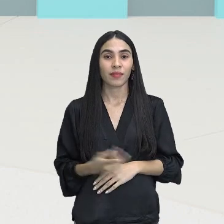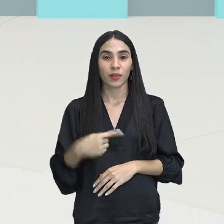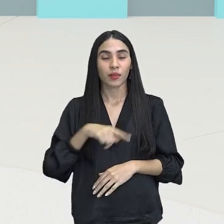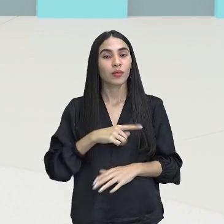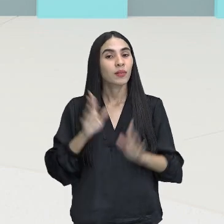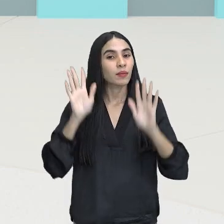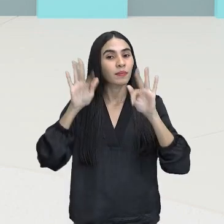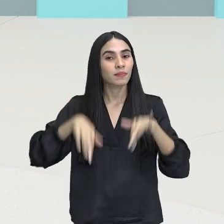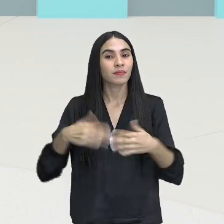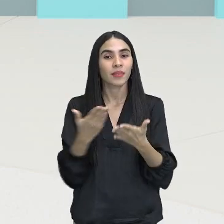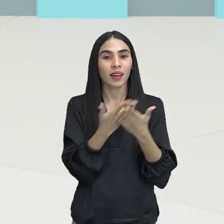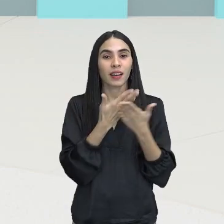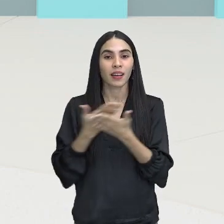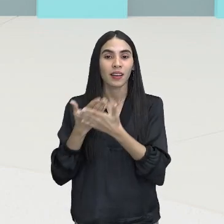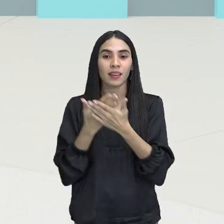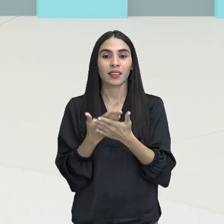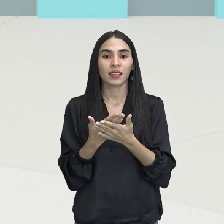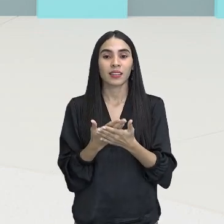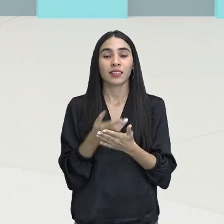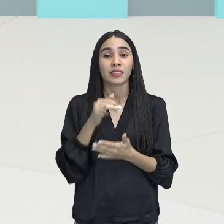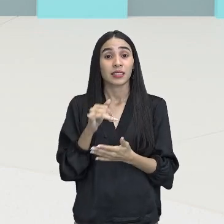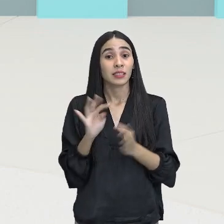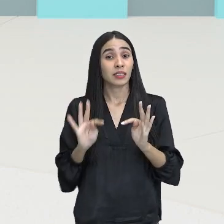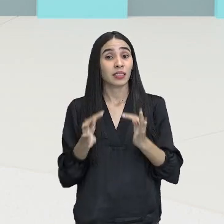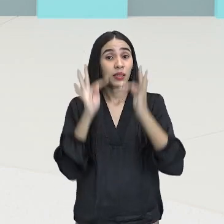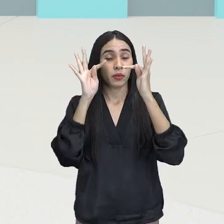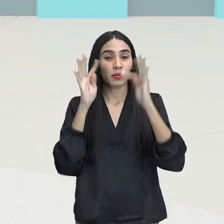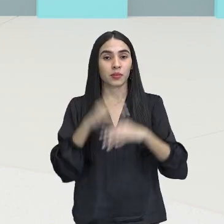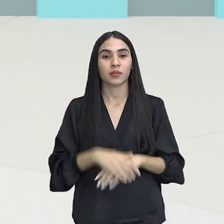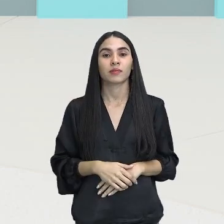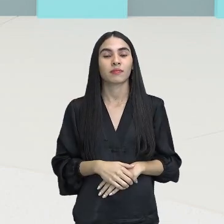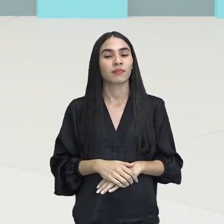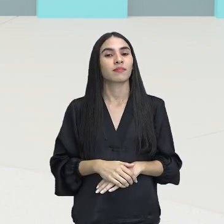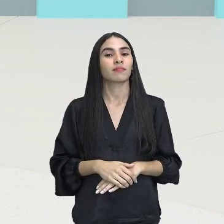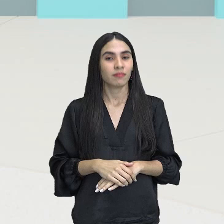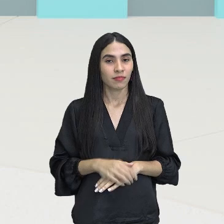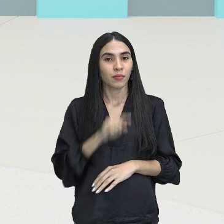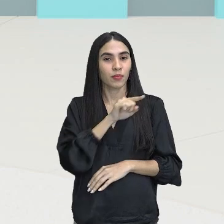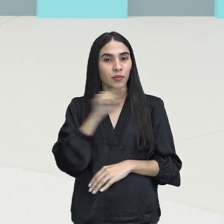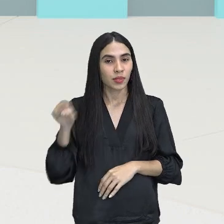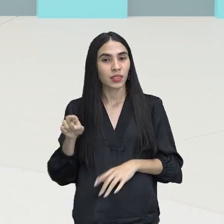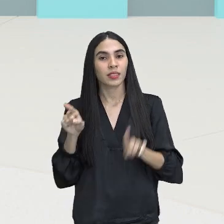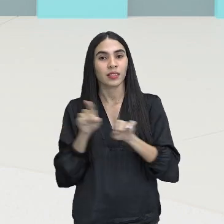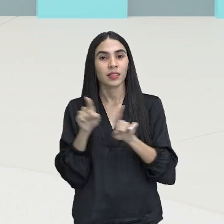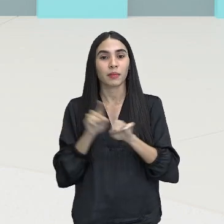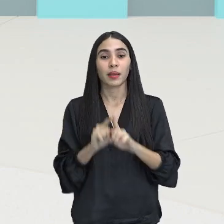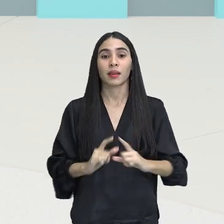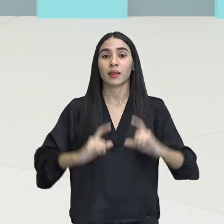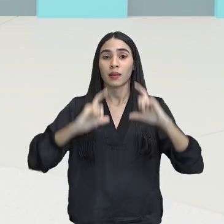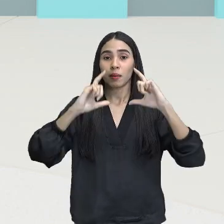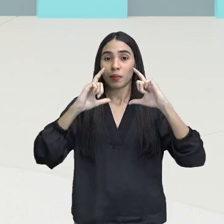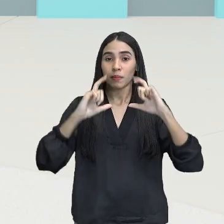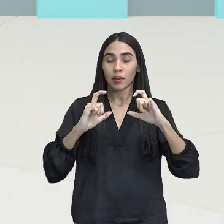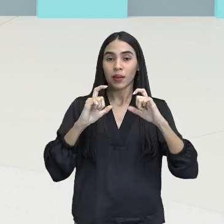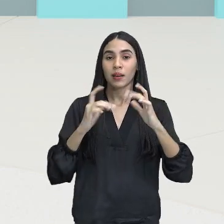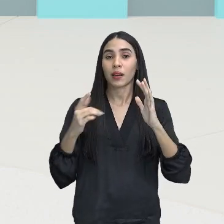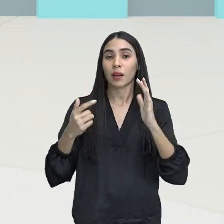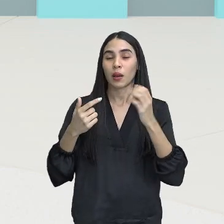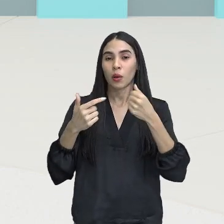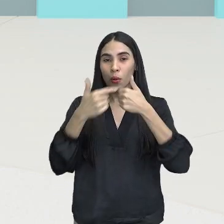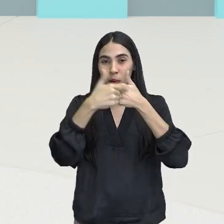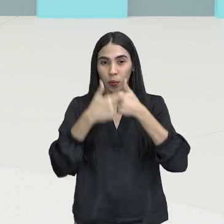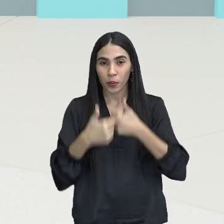chegando ao final da nossa aula. Se estamos falando de tecnologia, claro, você vai printar, vai curtir,